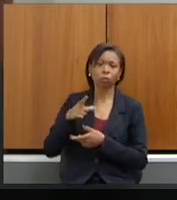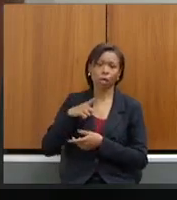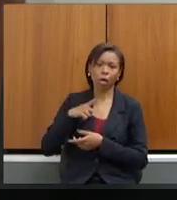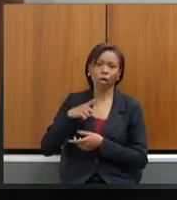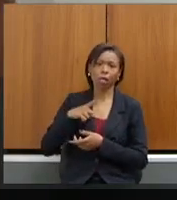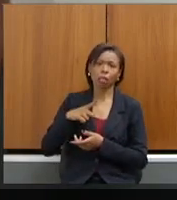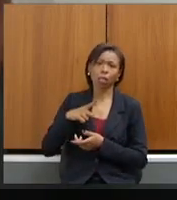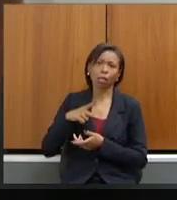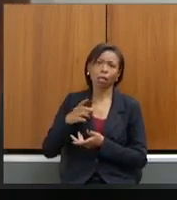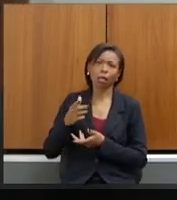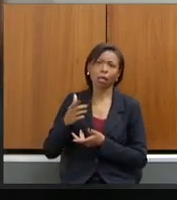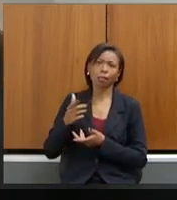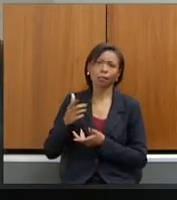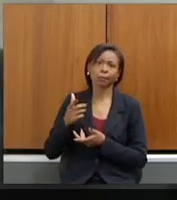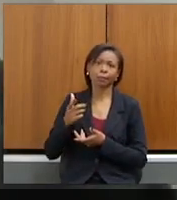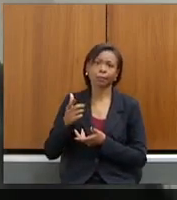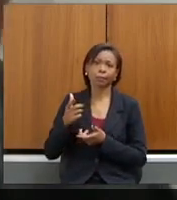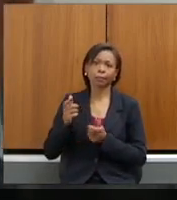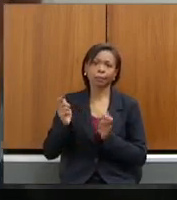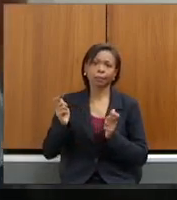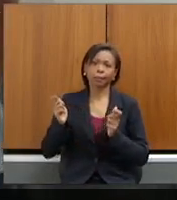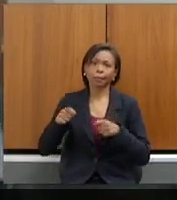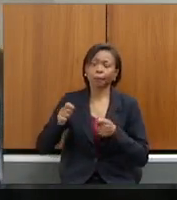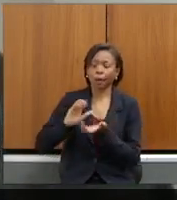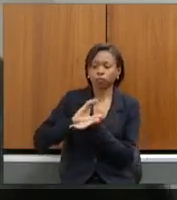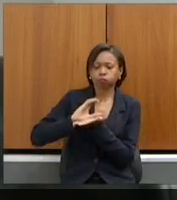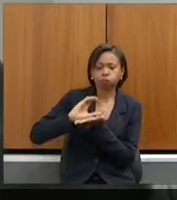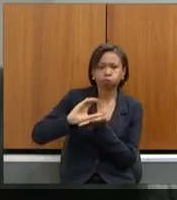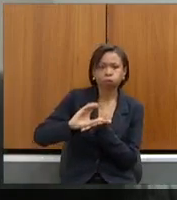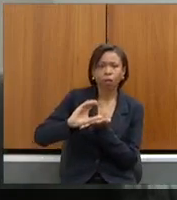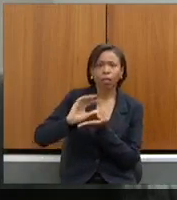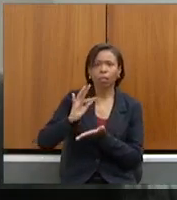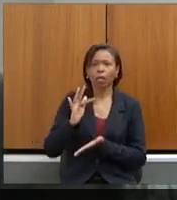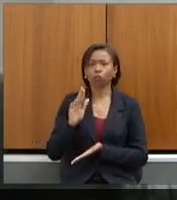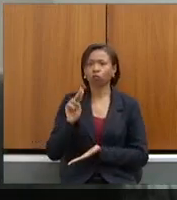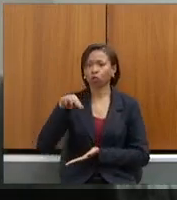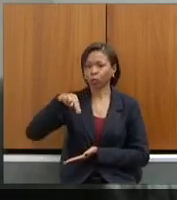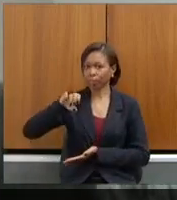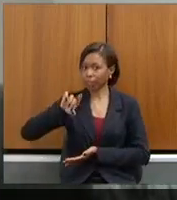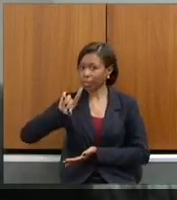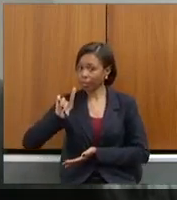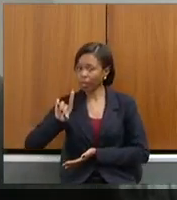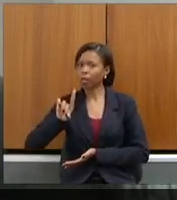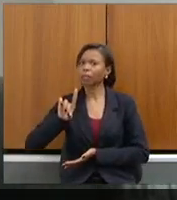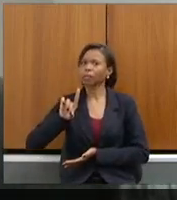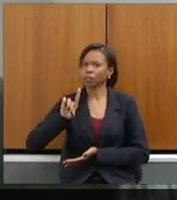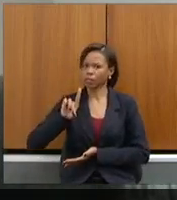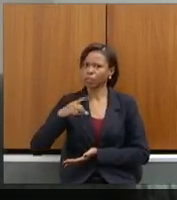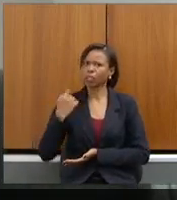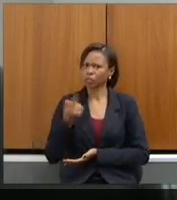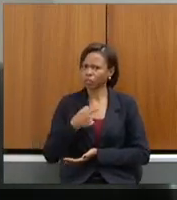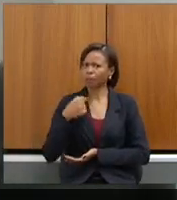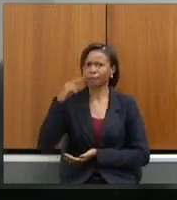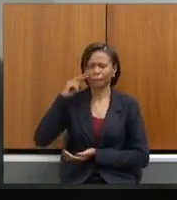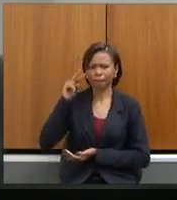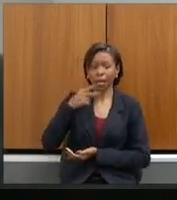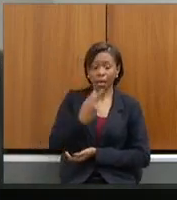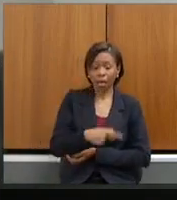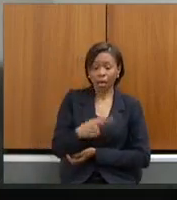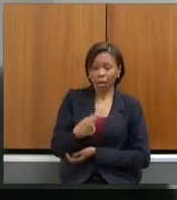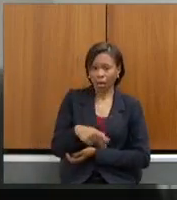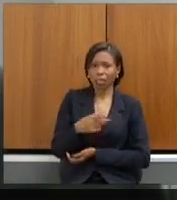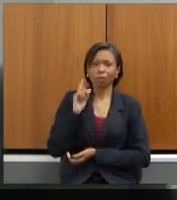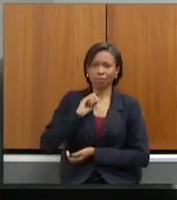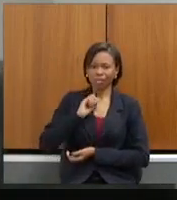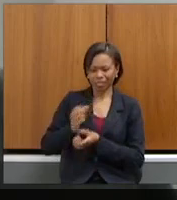é Teremos como investir muito da Fuvest temos aqui para aplicação da vacina aqui em Minas Gerais